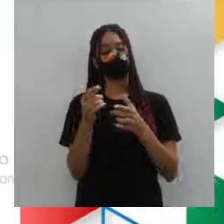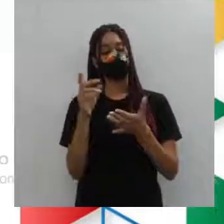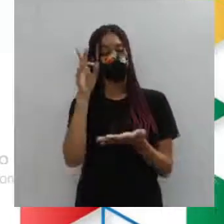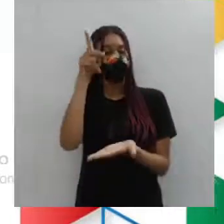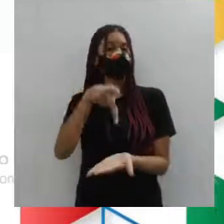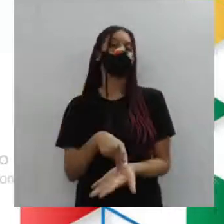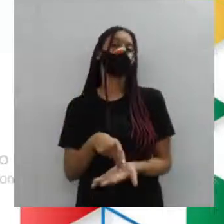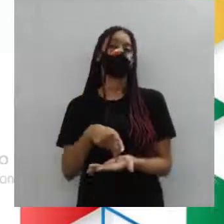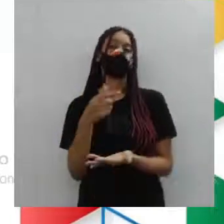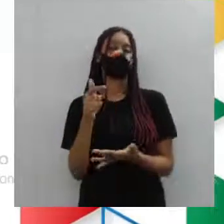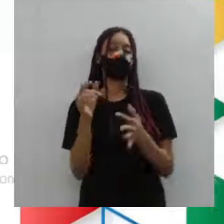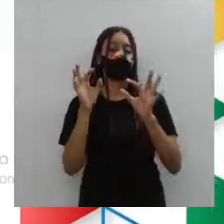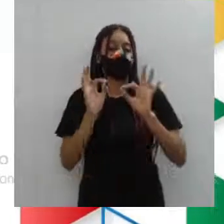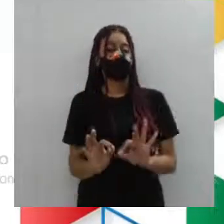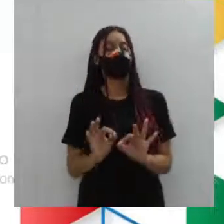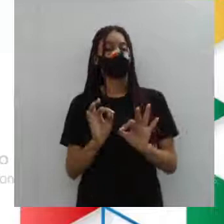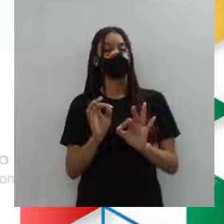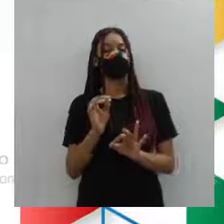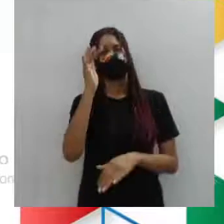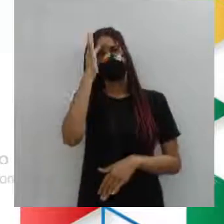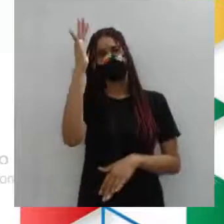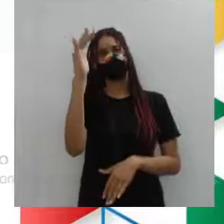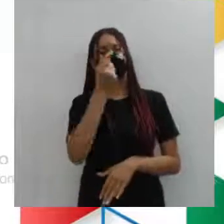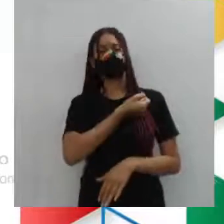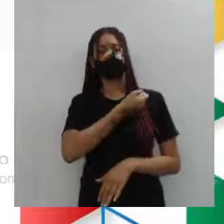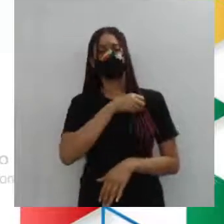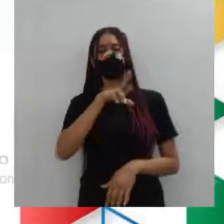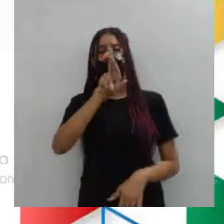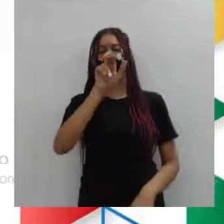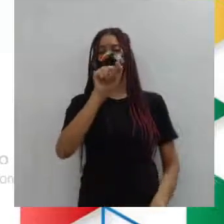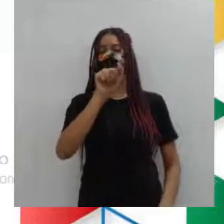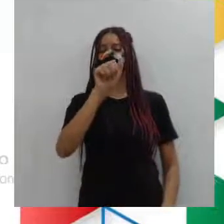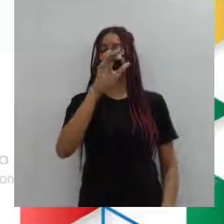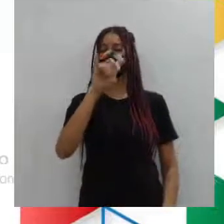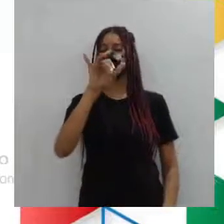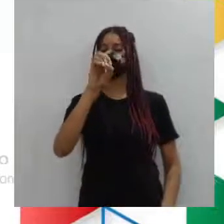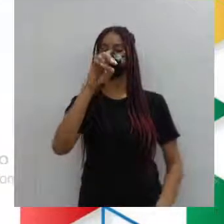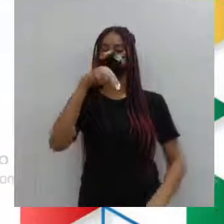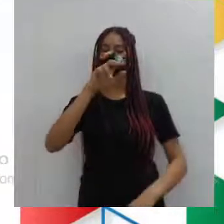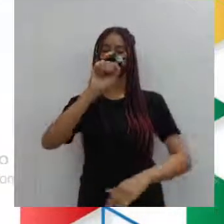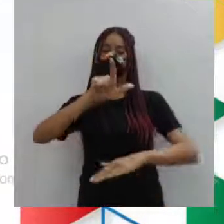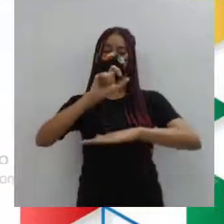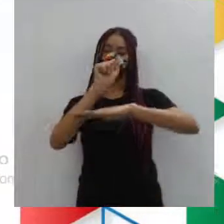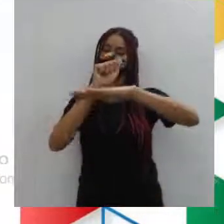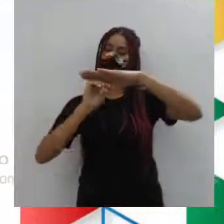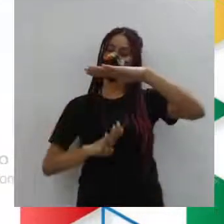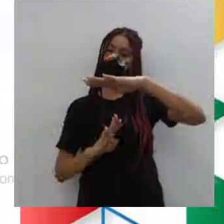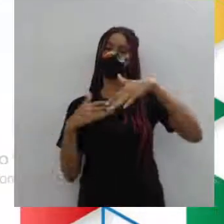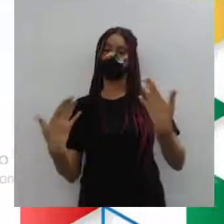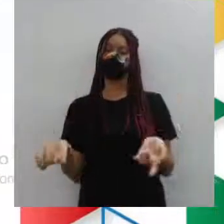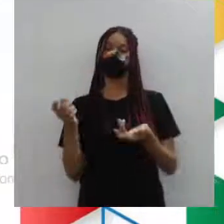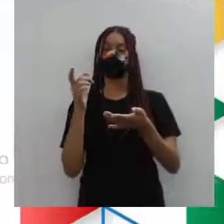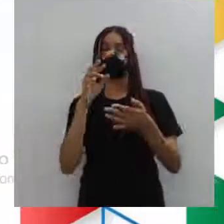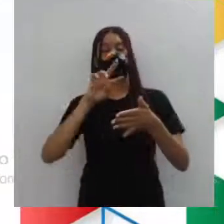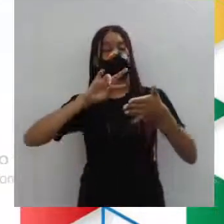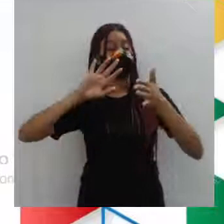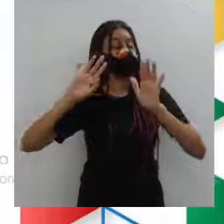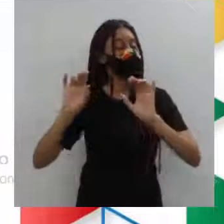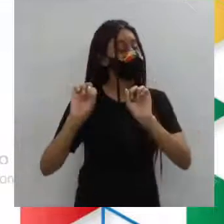é precisa, você imagina com o número racional. Fica mais difícil ainda, tá? Ou irracional,